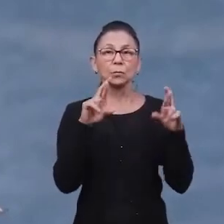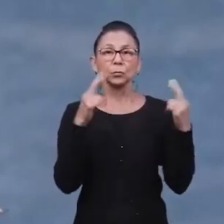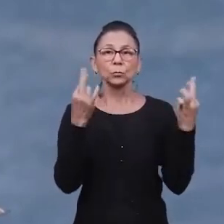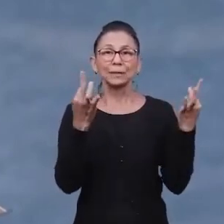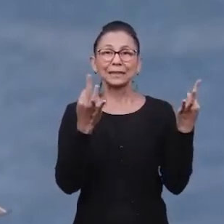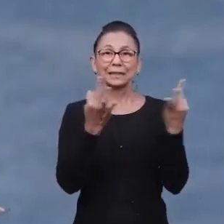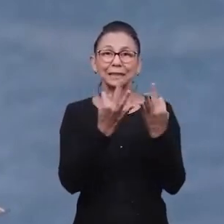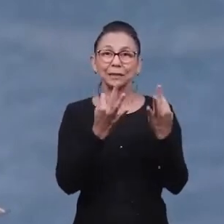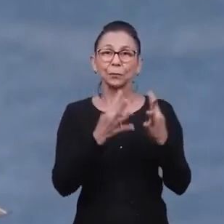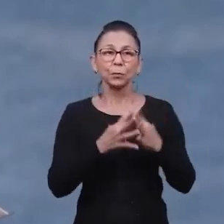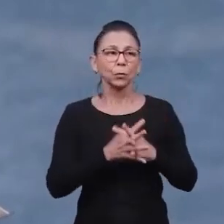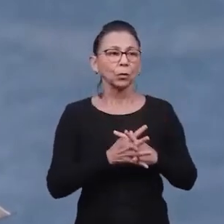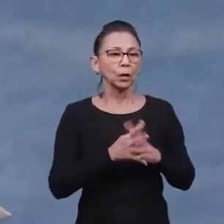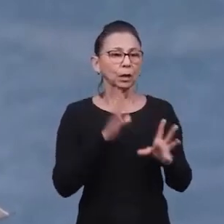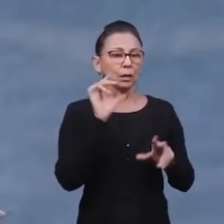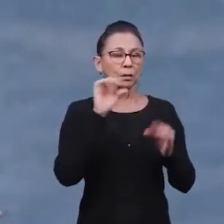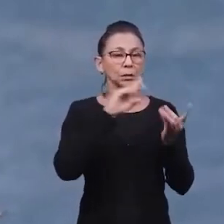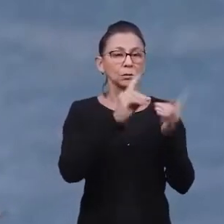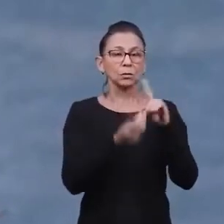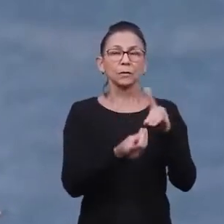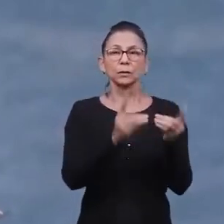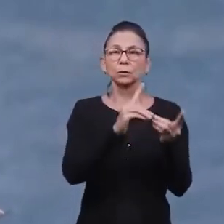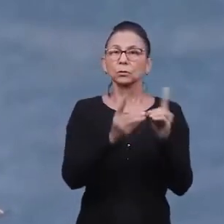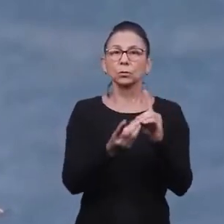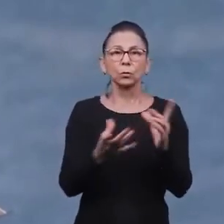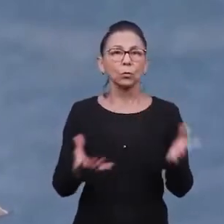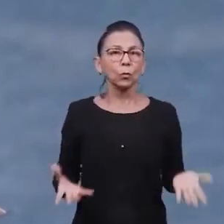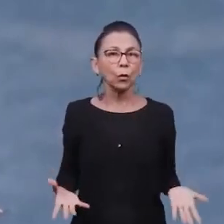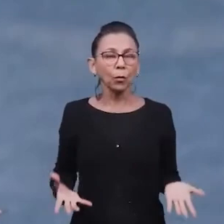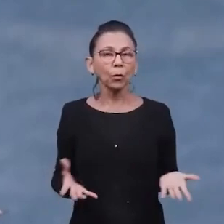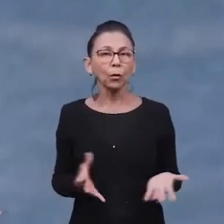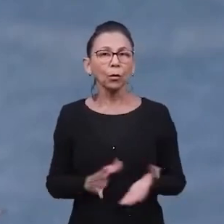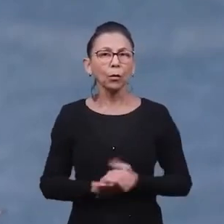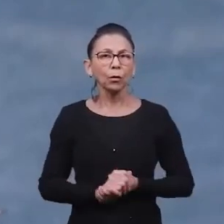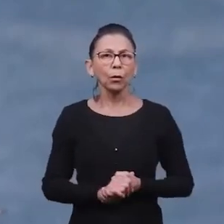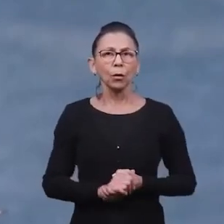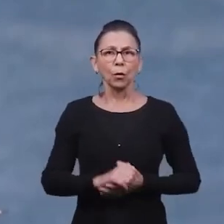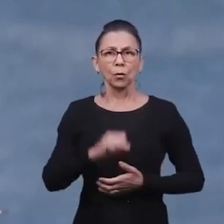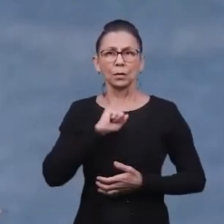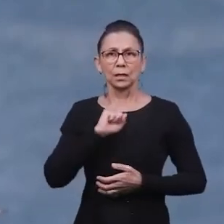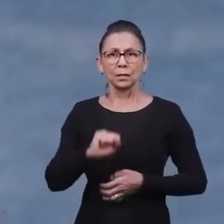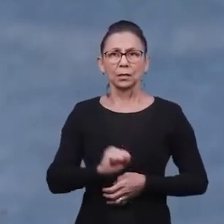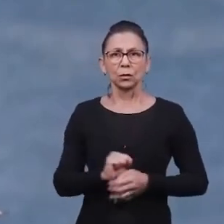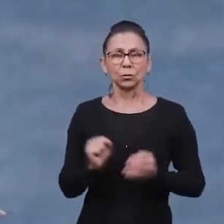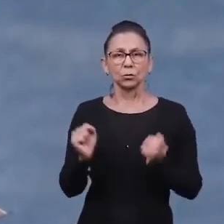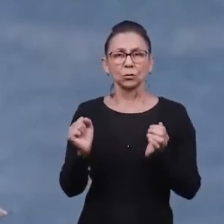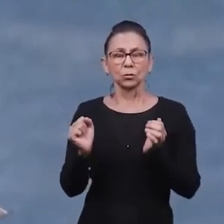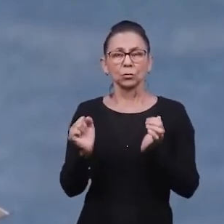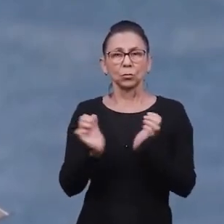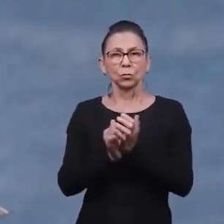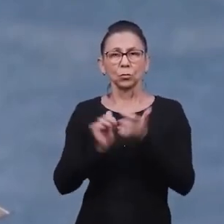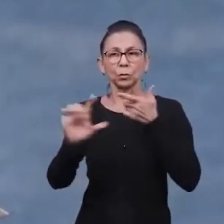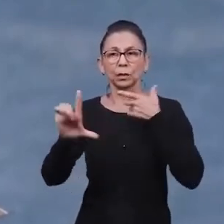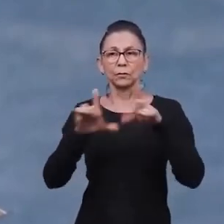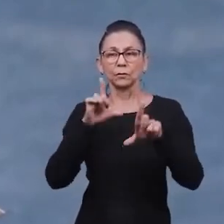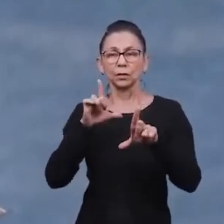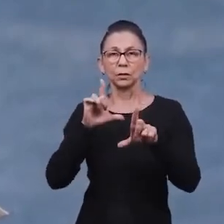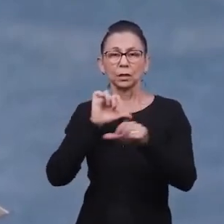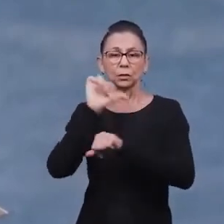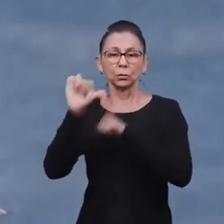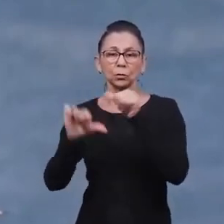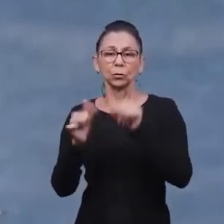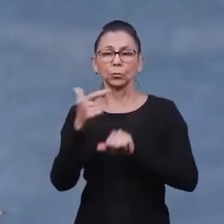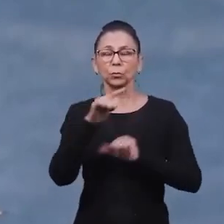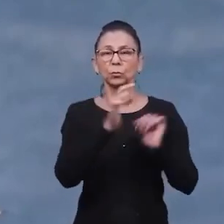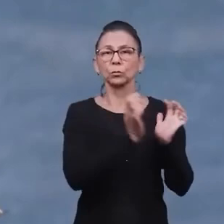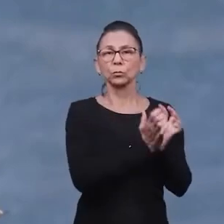de ouro, trocou o sacerdócio levítico pelo mais baixo do povo, trocou os cultos, a